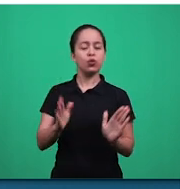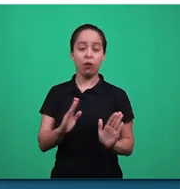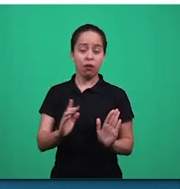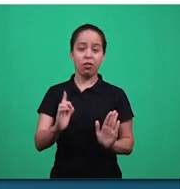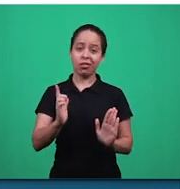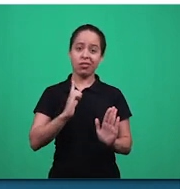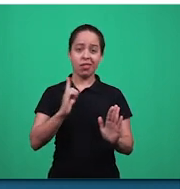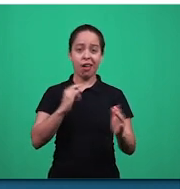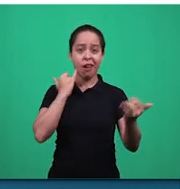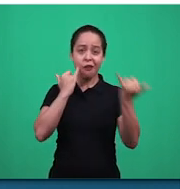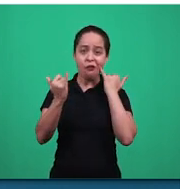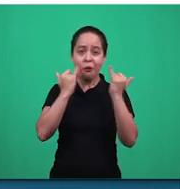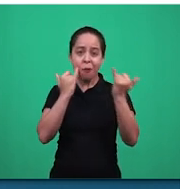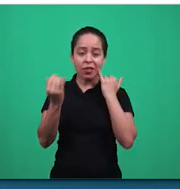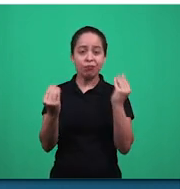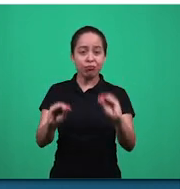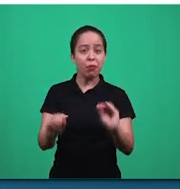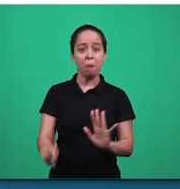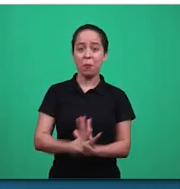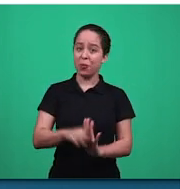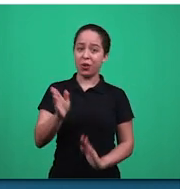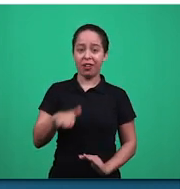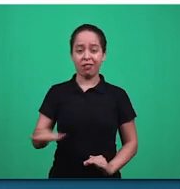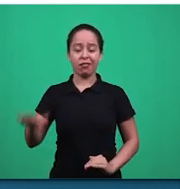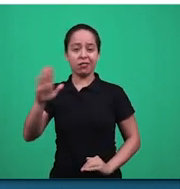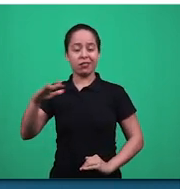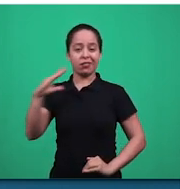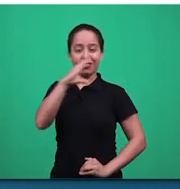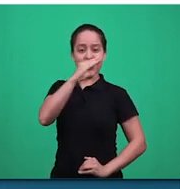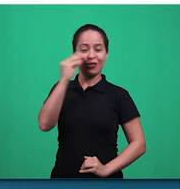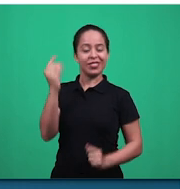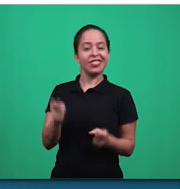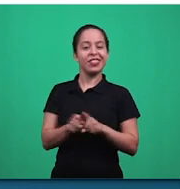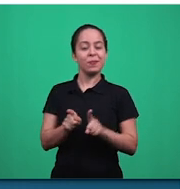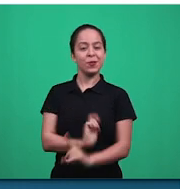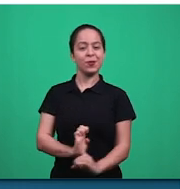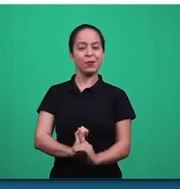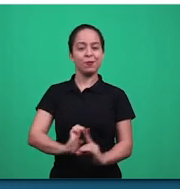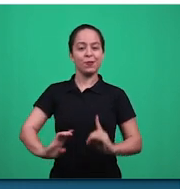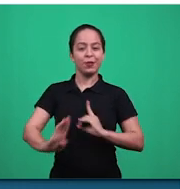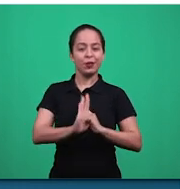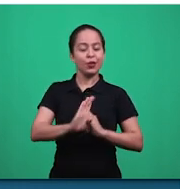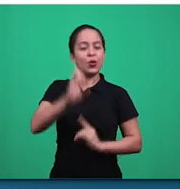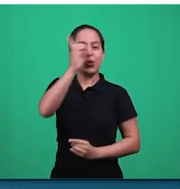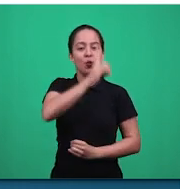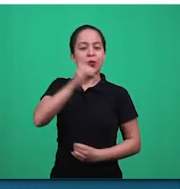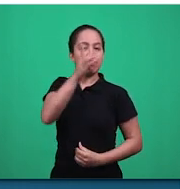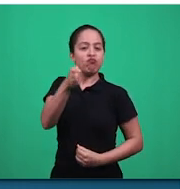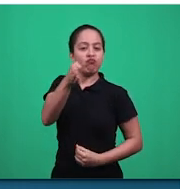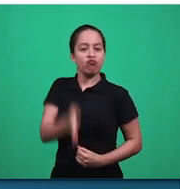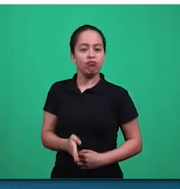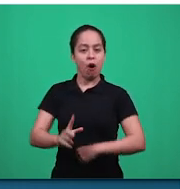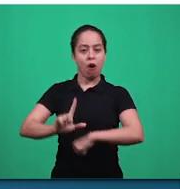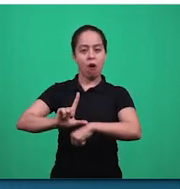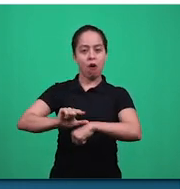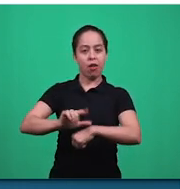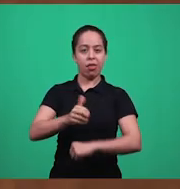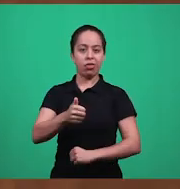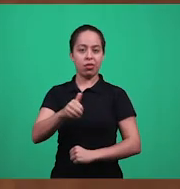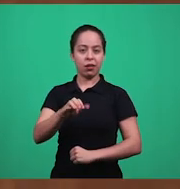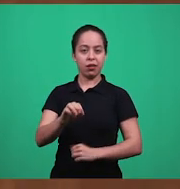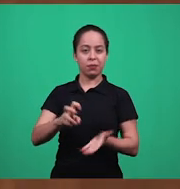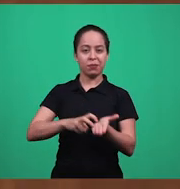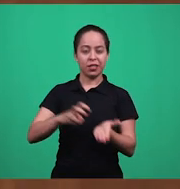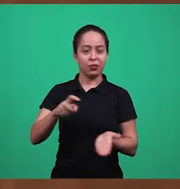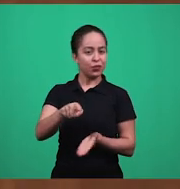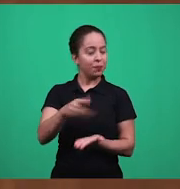para as crianças, intermediários e adolescentes, e também a Escola Bíblica Dominical, todos os domingos, às 10 horas da manhã, e